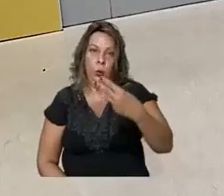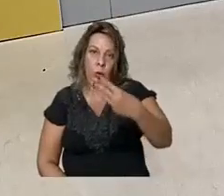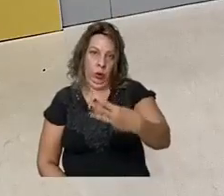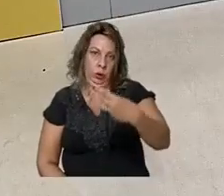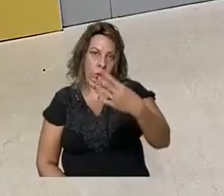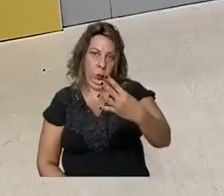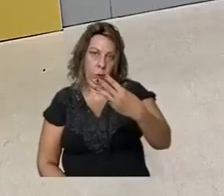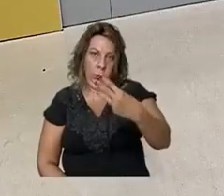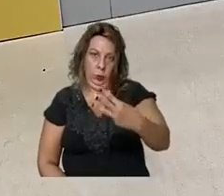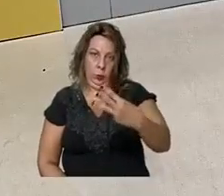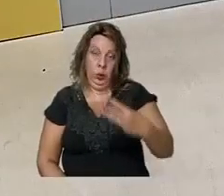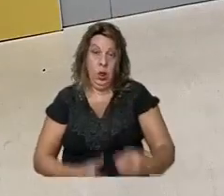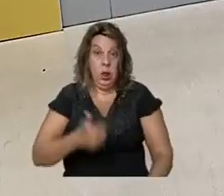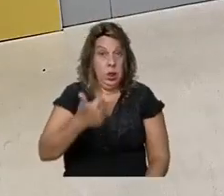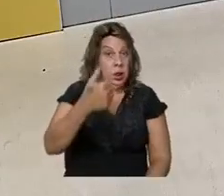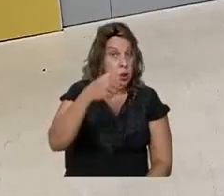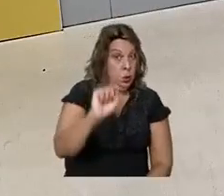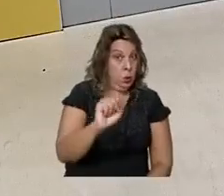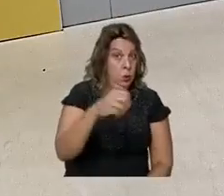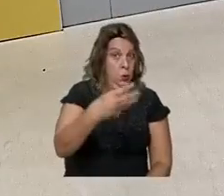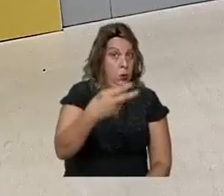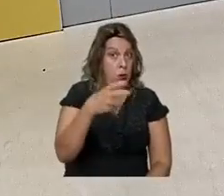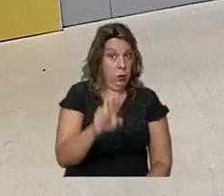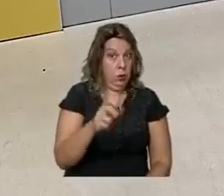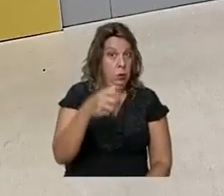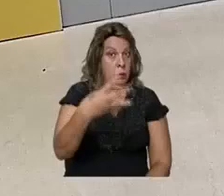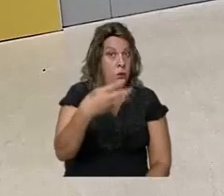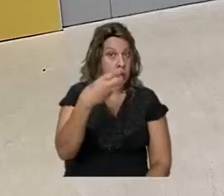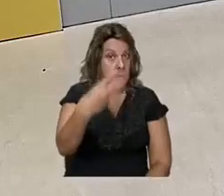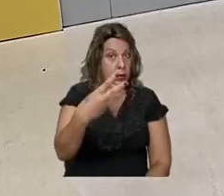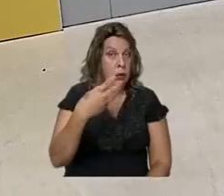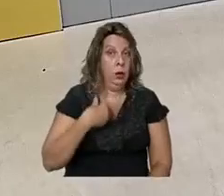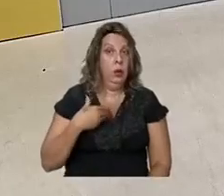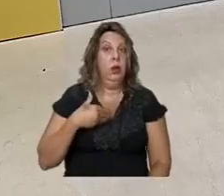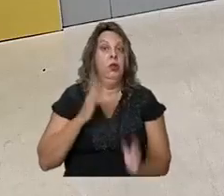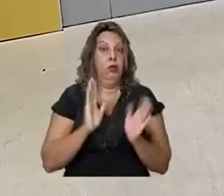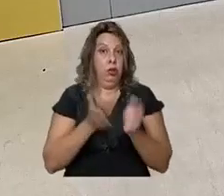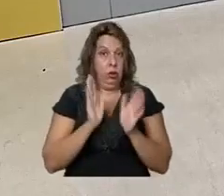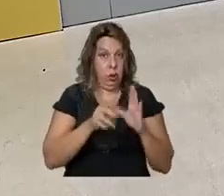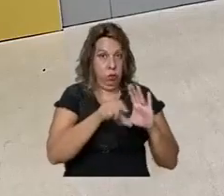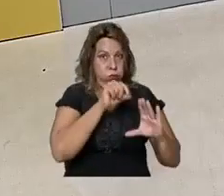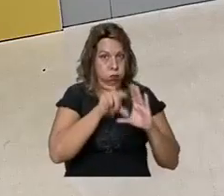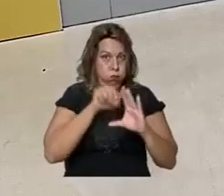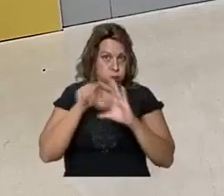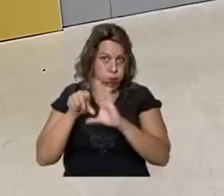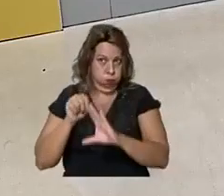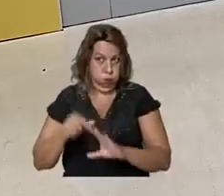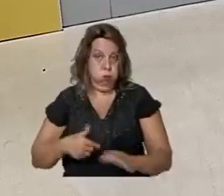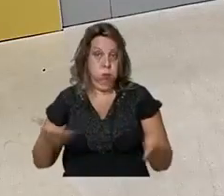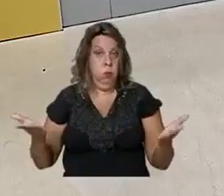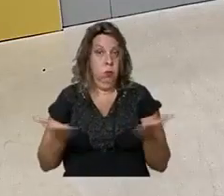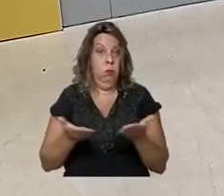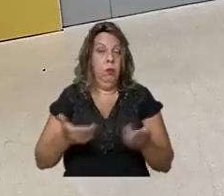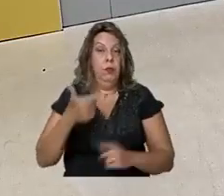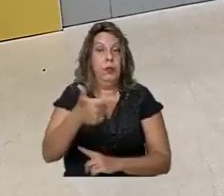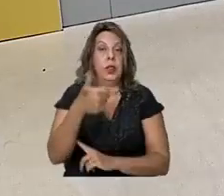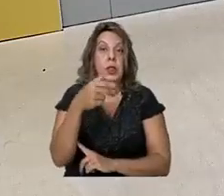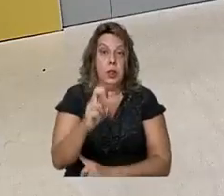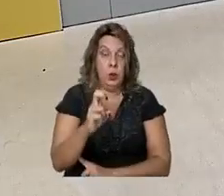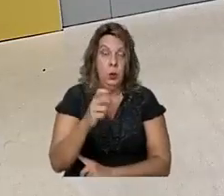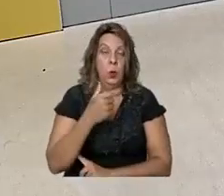43. 18, 45, 43, últimas bolas chamadas. 43 e agora